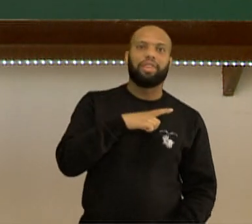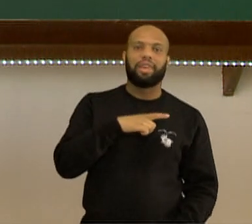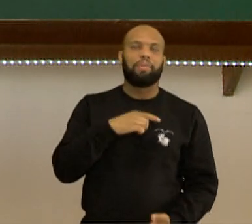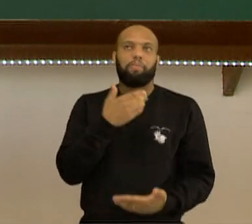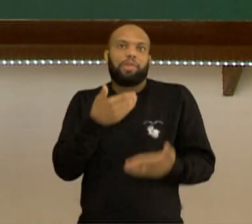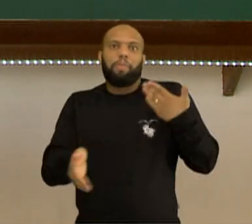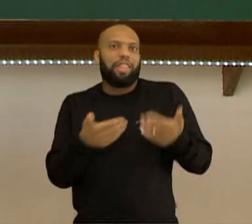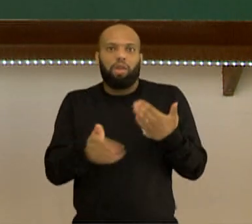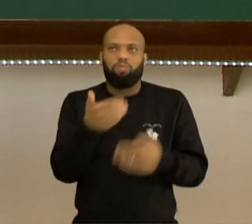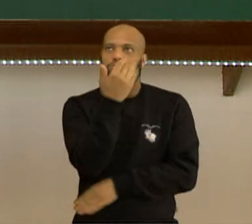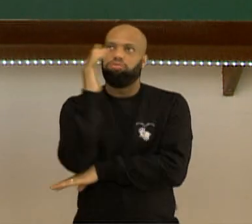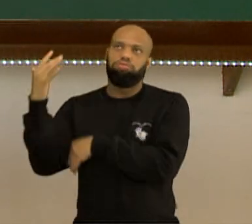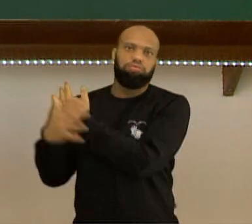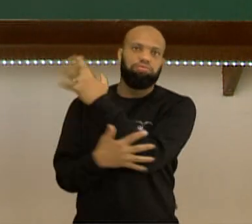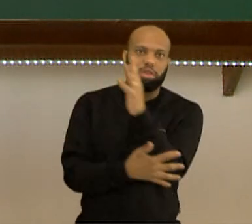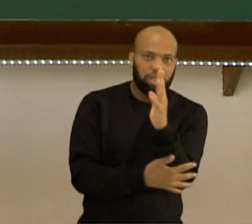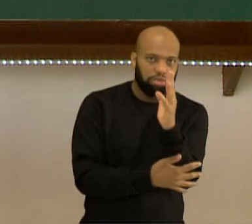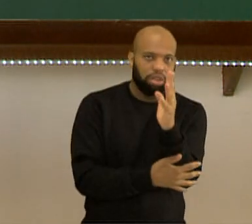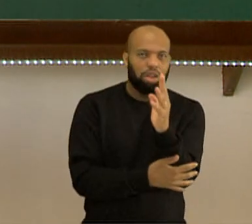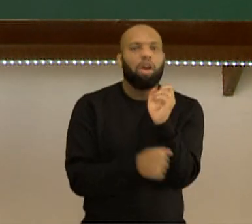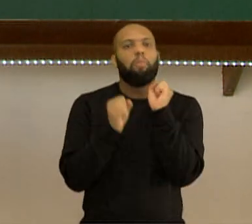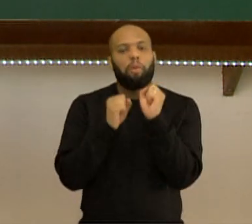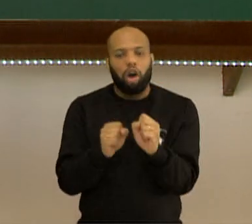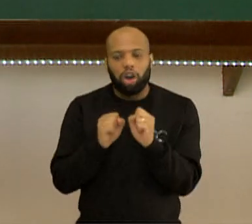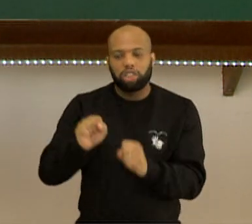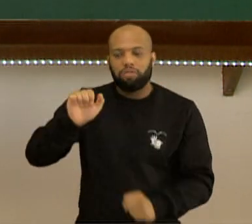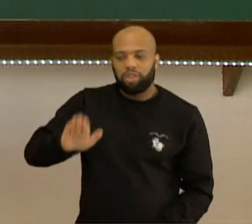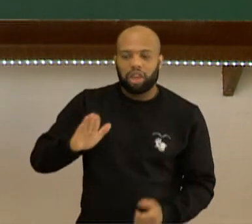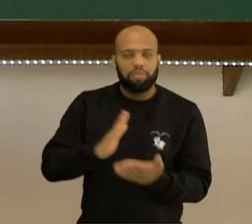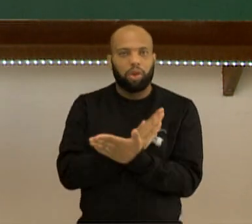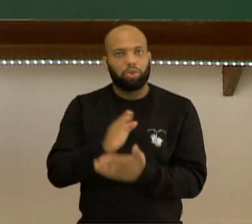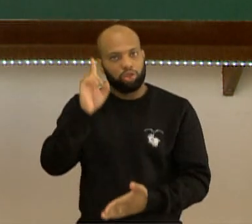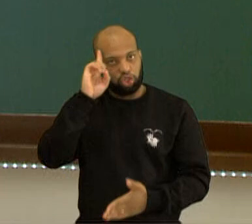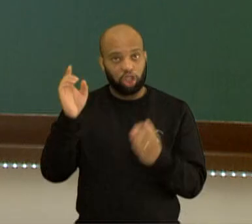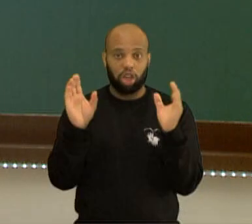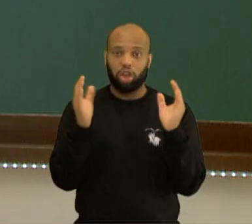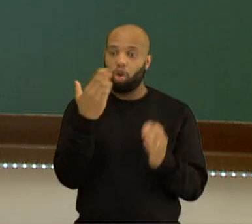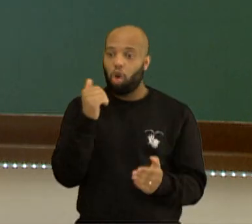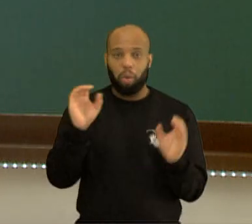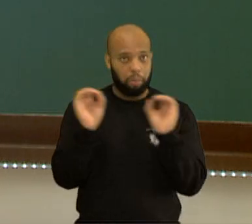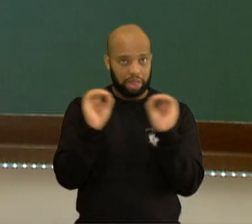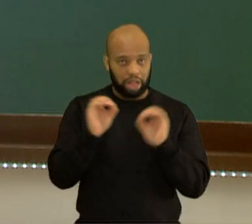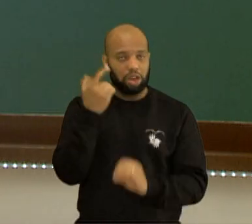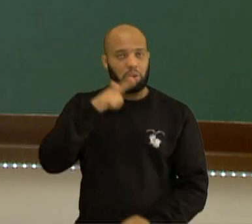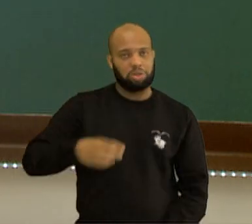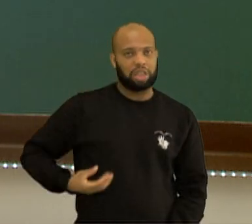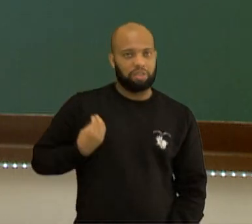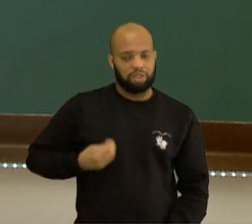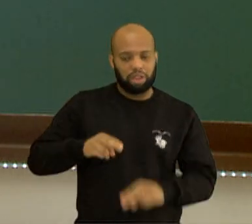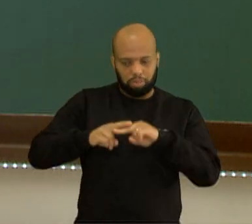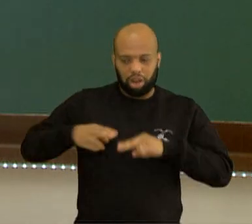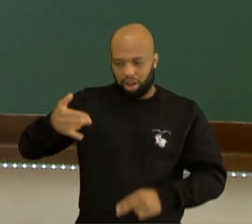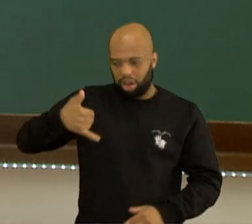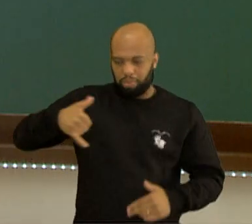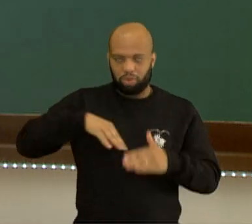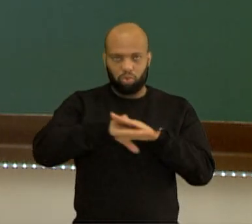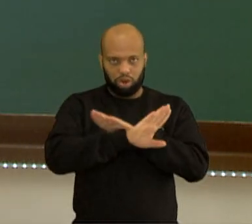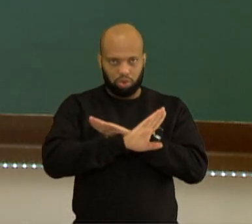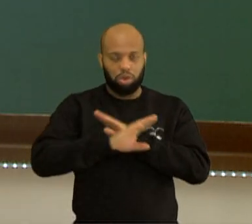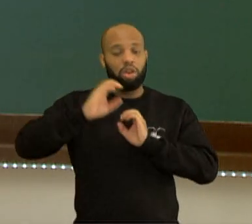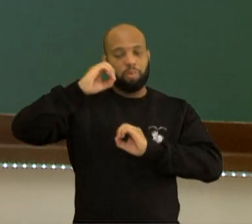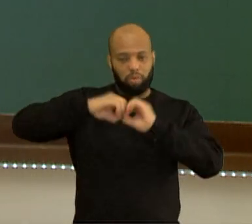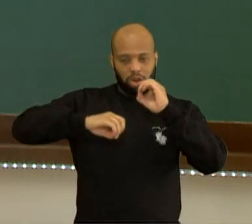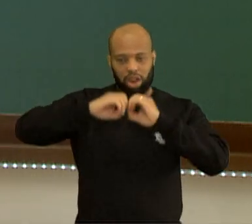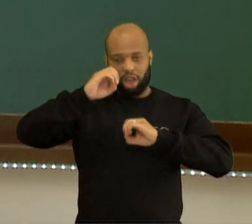dias sem alimento justamente por esse estoque reservado no nosso organismo. São as moléculas mais eficientes como